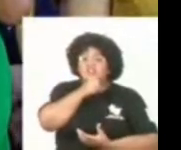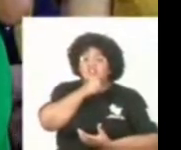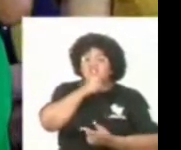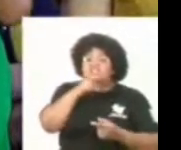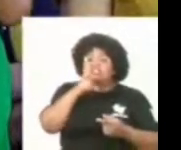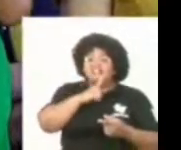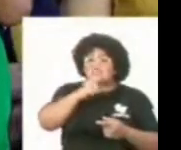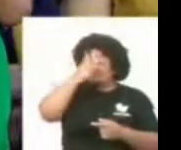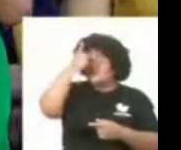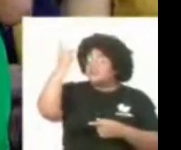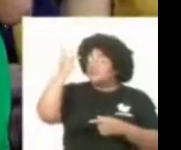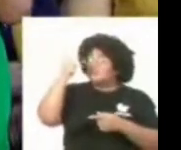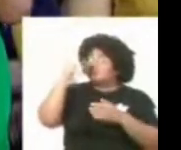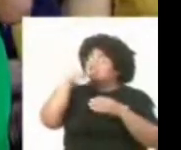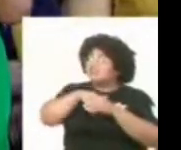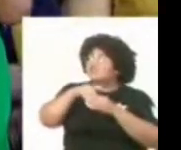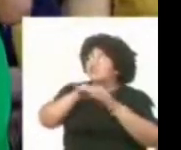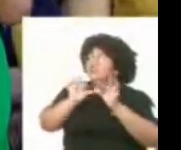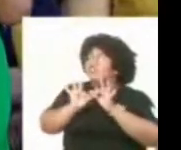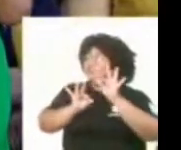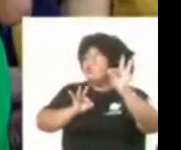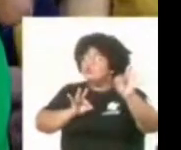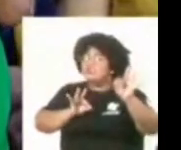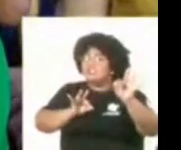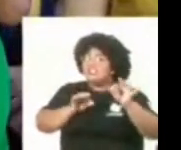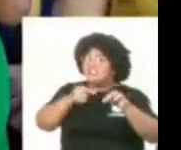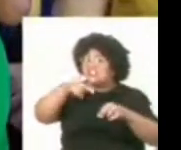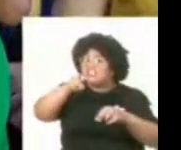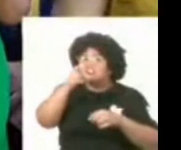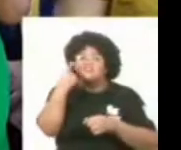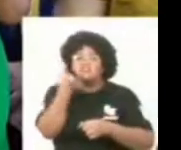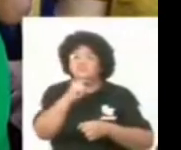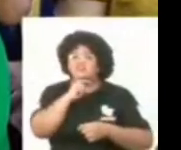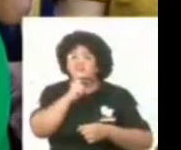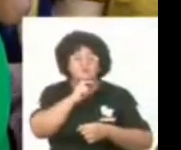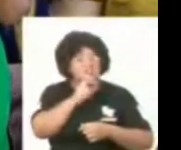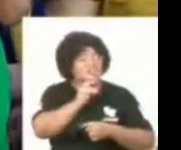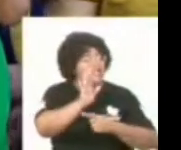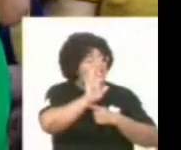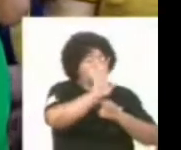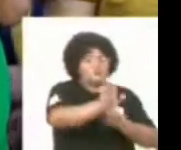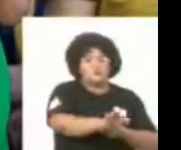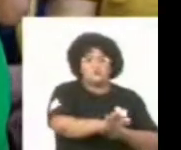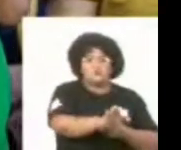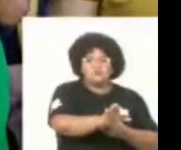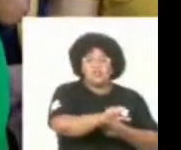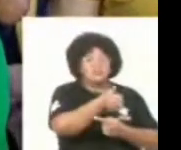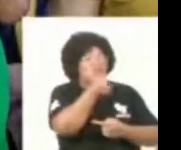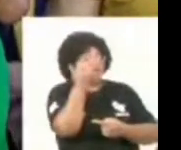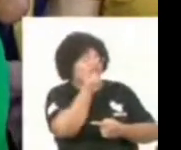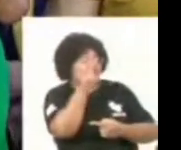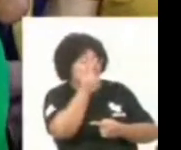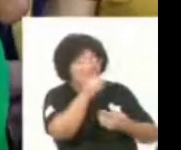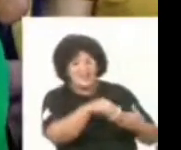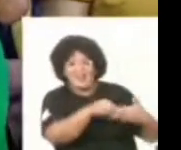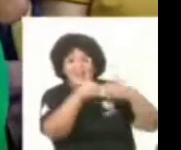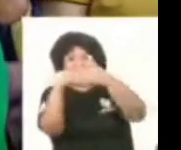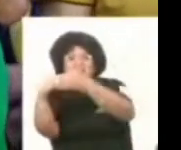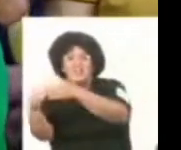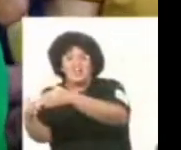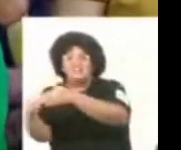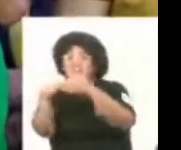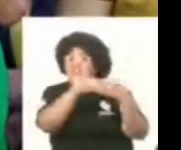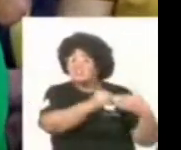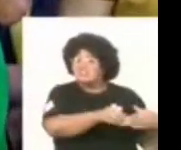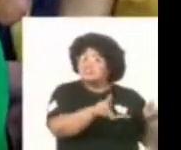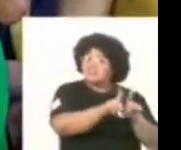longe, se for para ele ir sozinha não consegue. Auxilie, empreste o seu serviço. Então tem várias ferramentas. Tem o